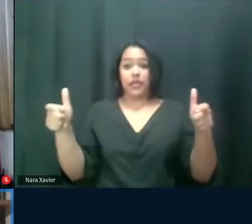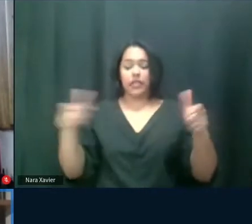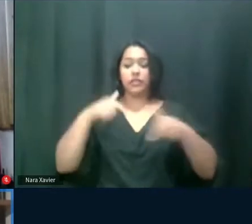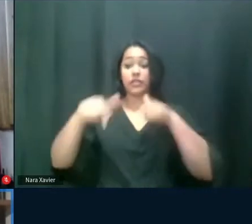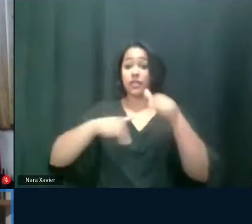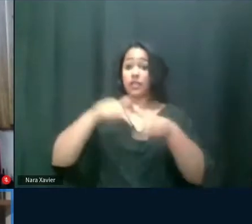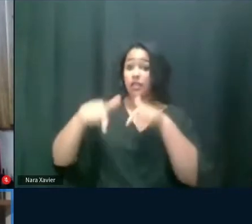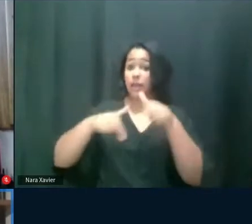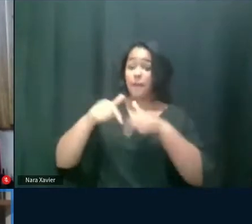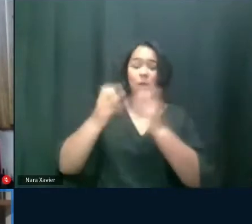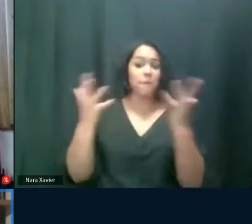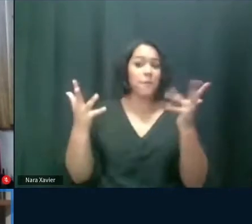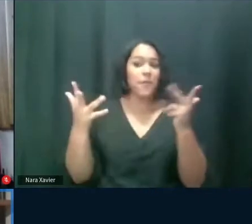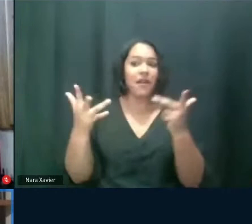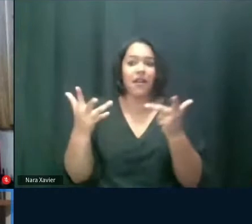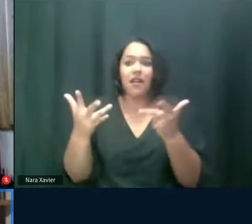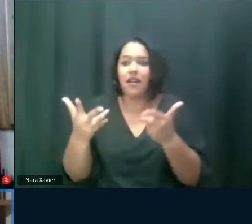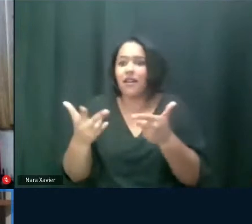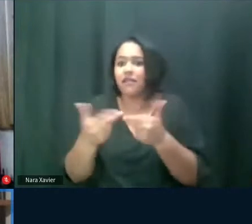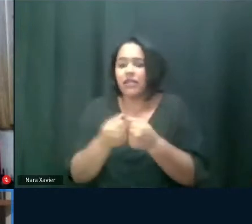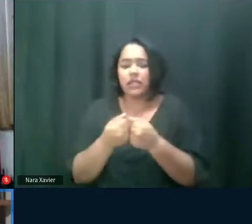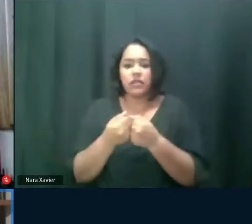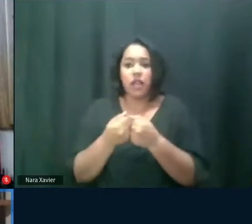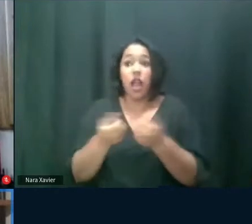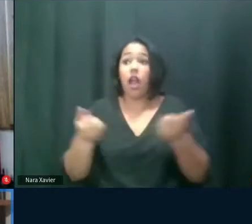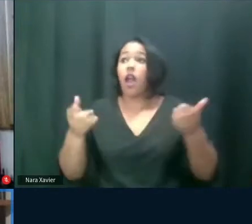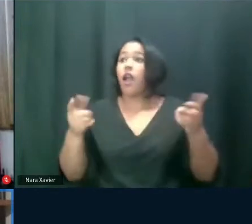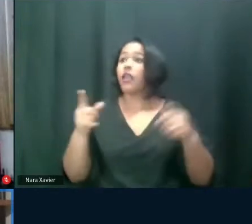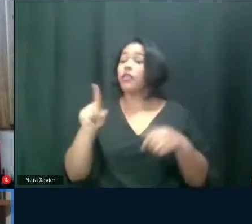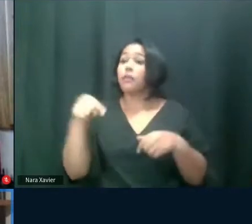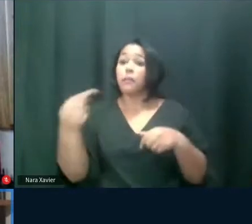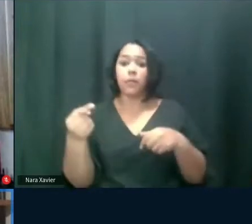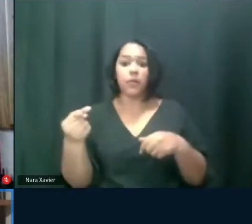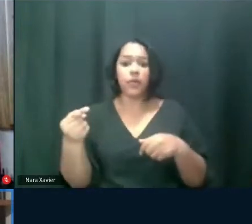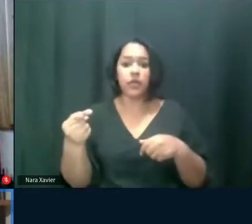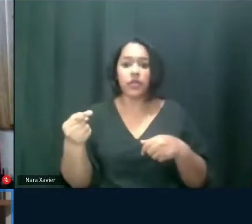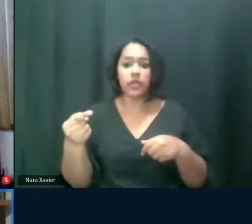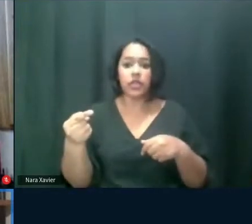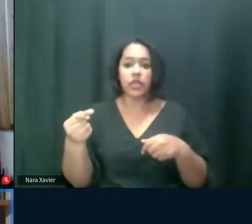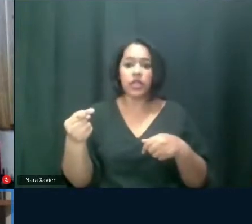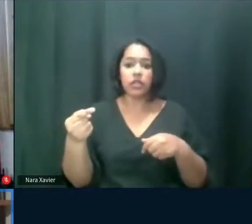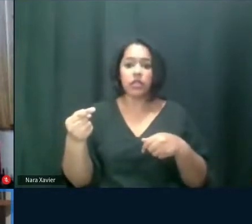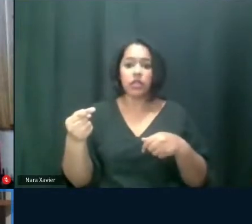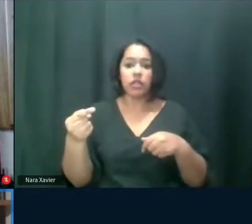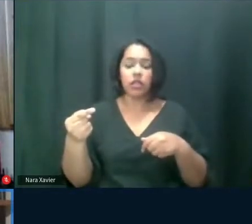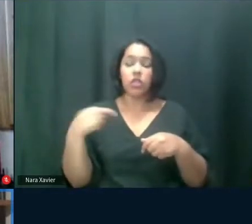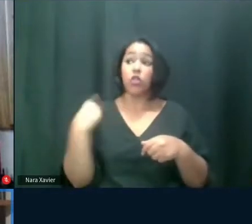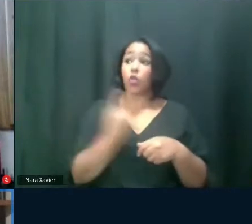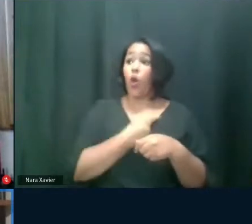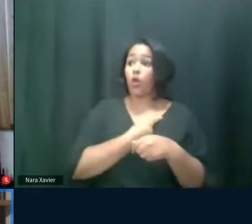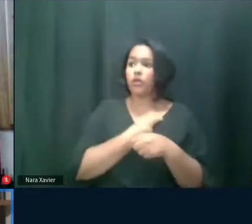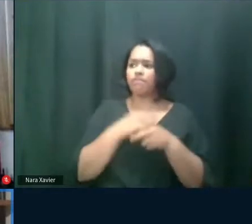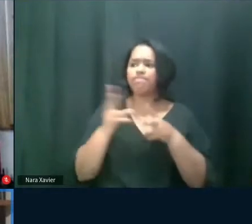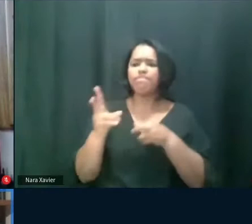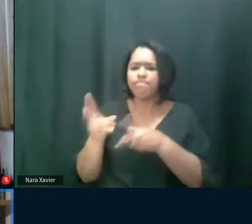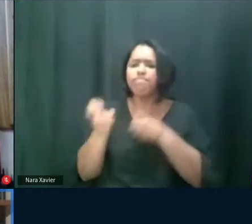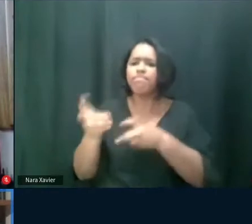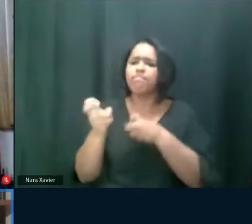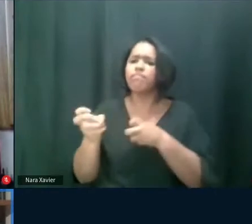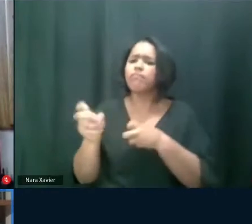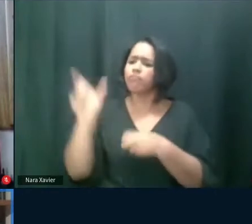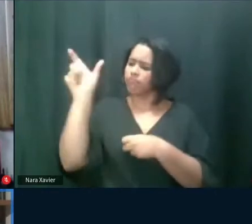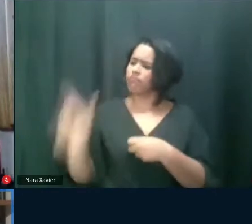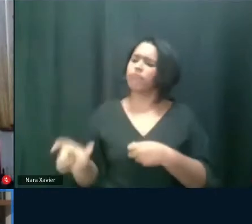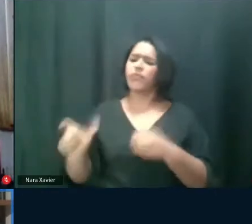trabalhos maravilhosos. Aí, de repente, eu acho que a gente exigiu de vocês uma postura